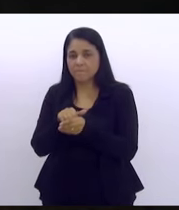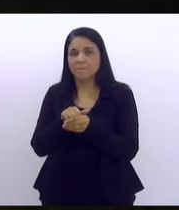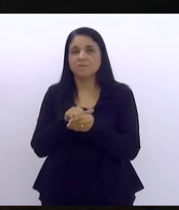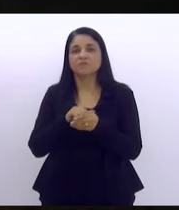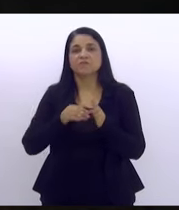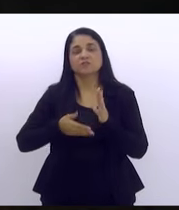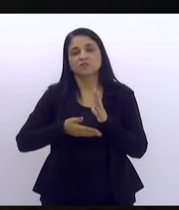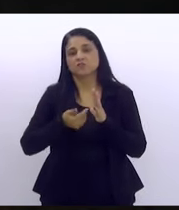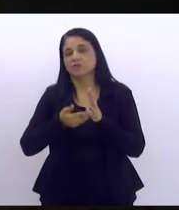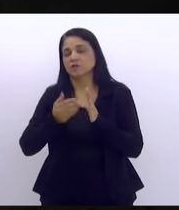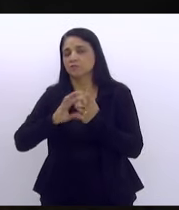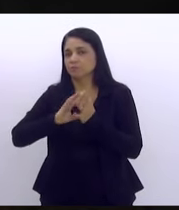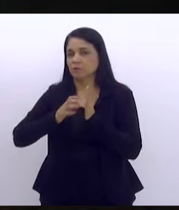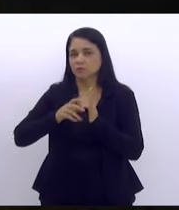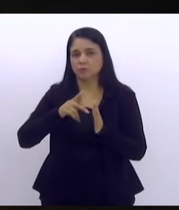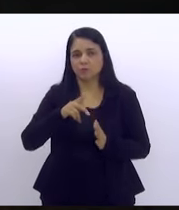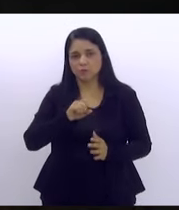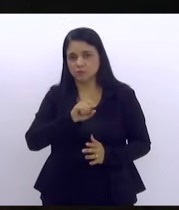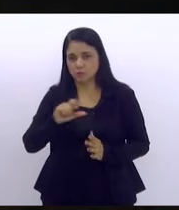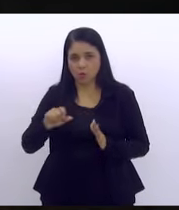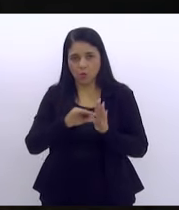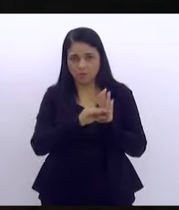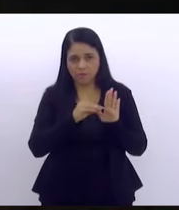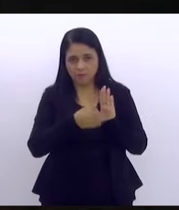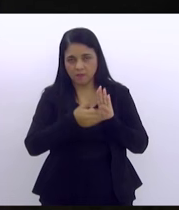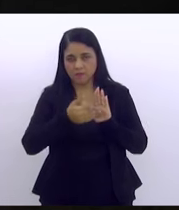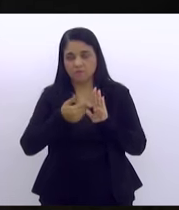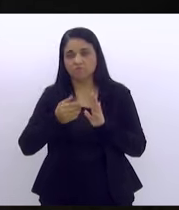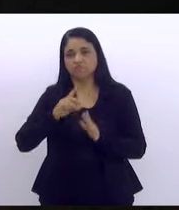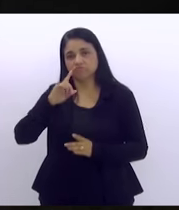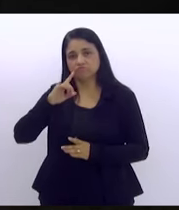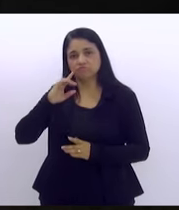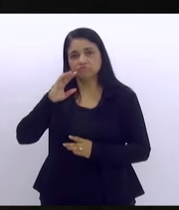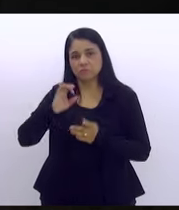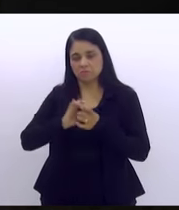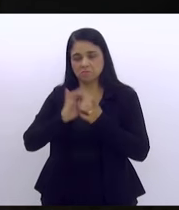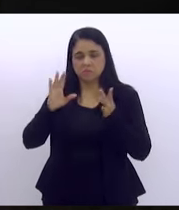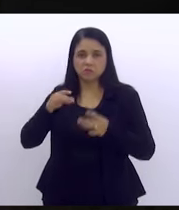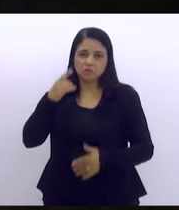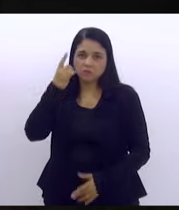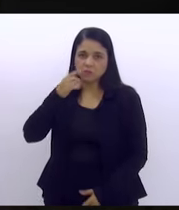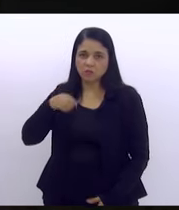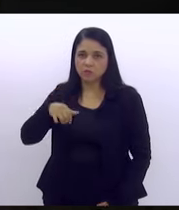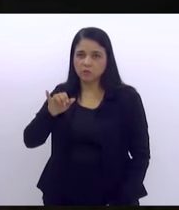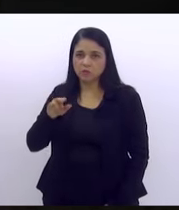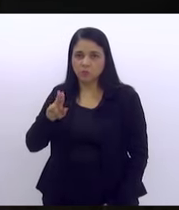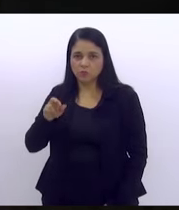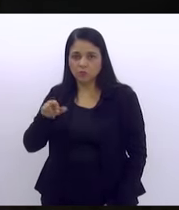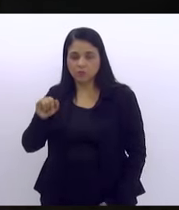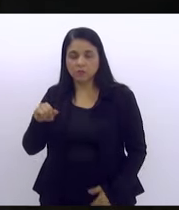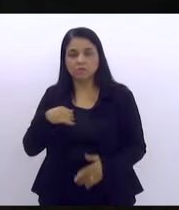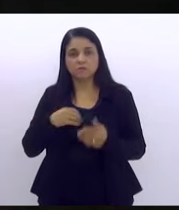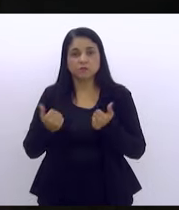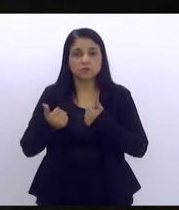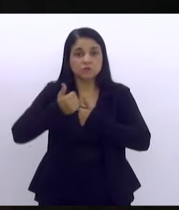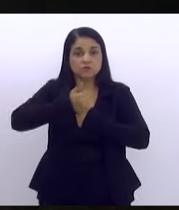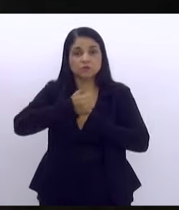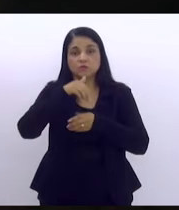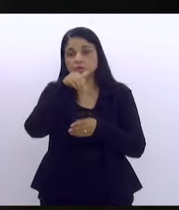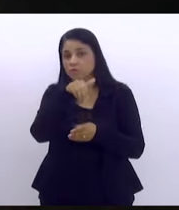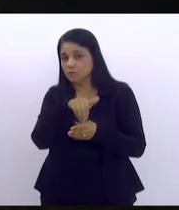PSOL, com autorização do deputado Yuri, que já deve estar chegando na casa, em votação substitutivo